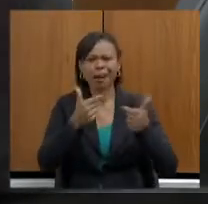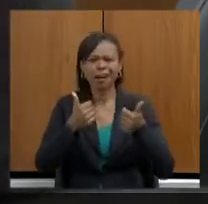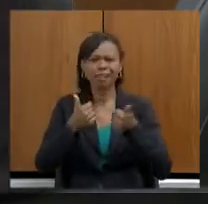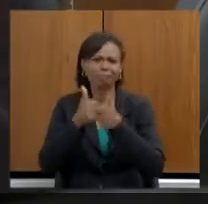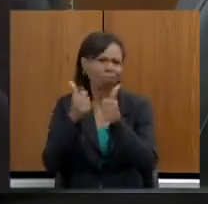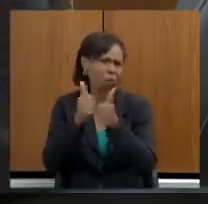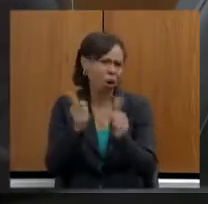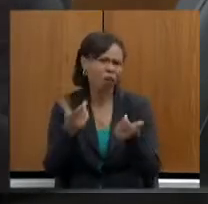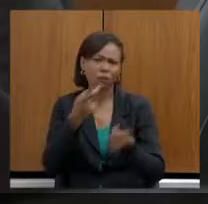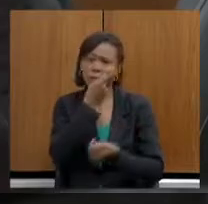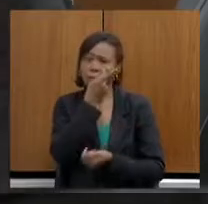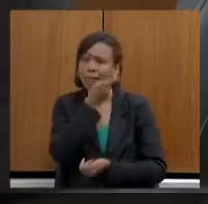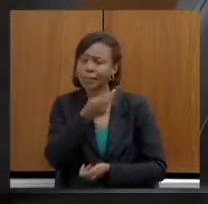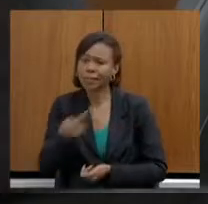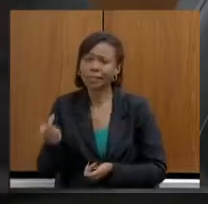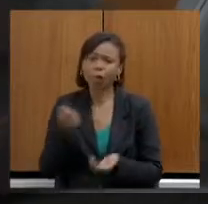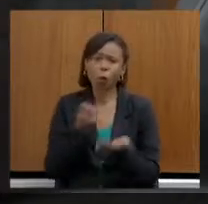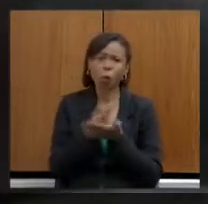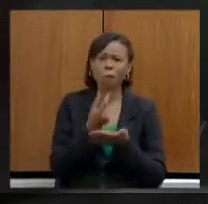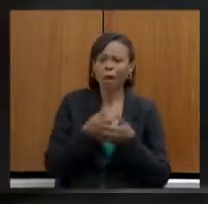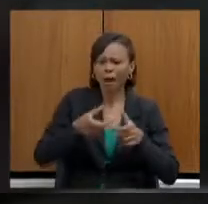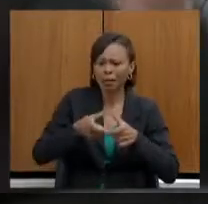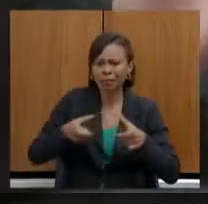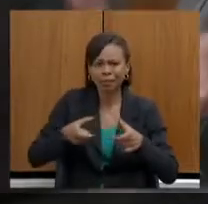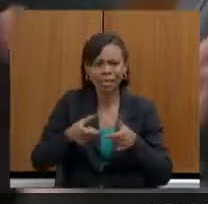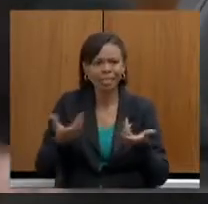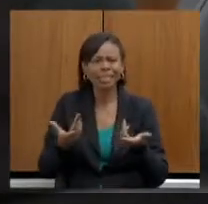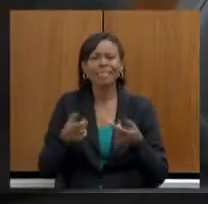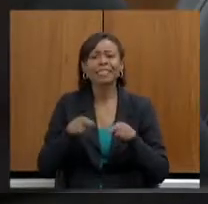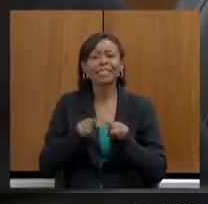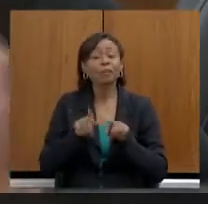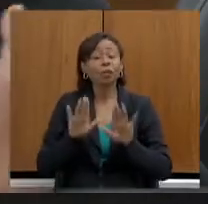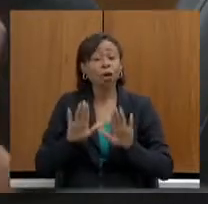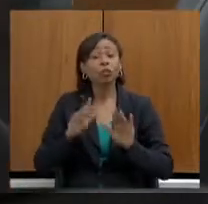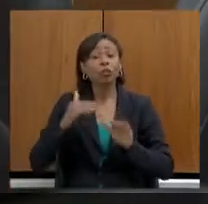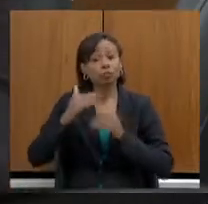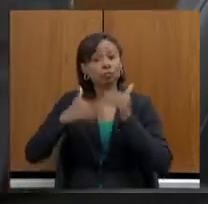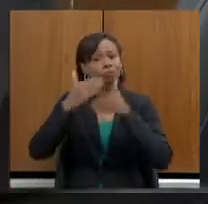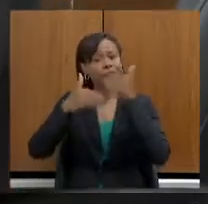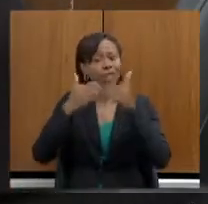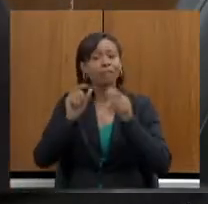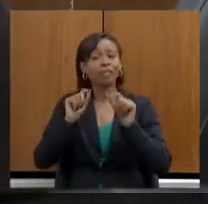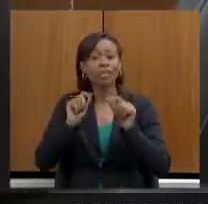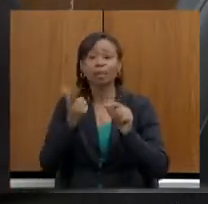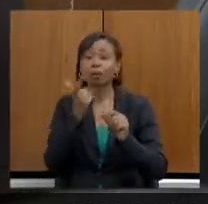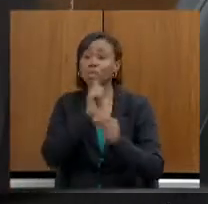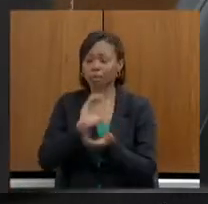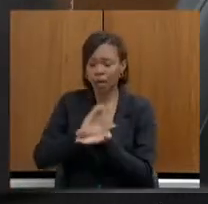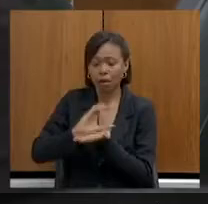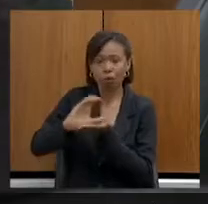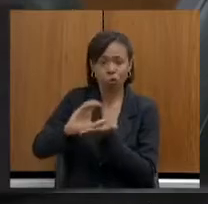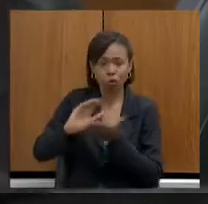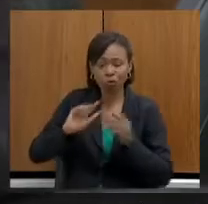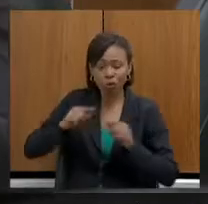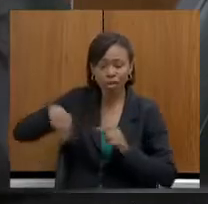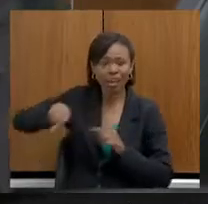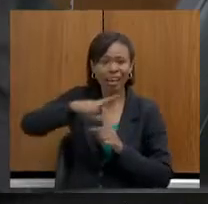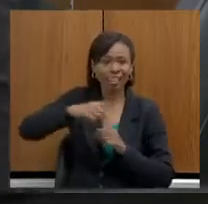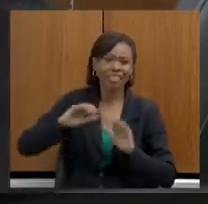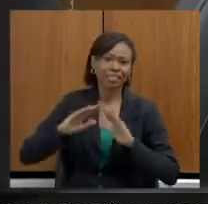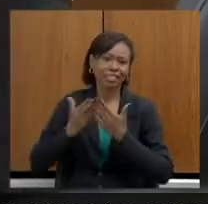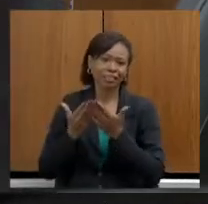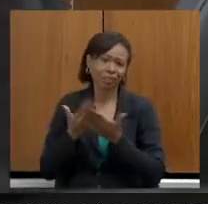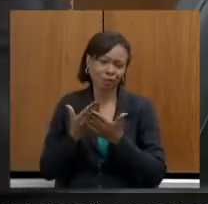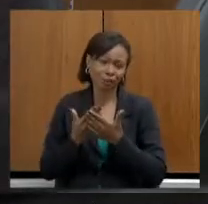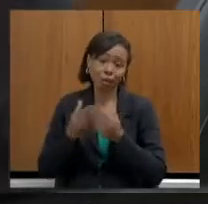visitas né compra de bilhetes então a gente fez um processo aqui a gente conseguisse dispor de recursos para a escola e que ela